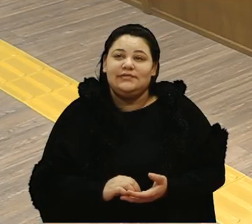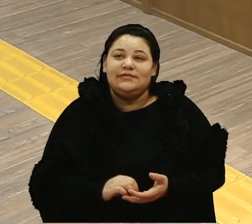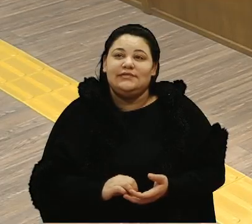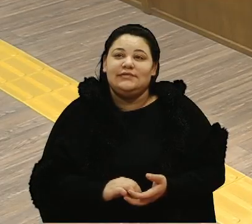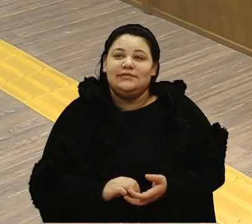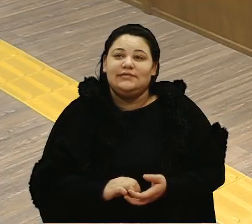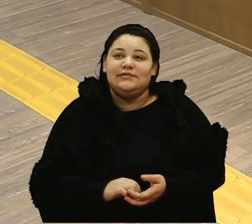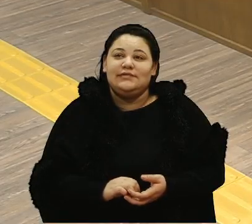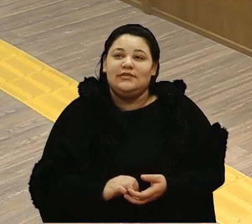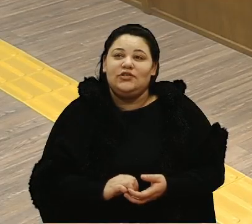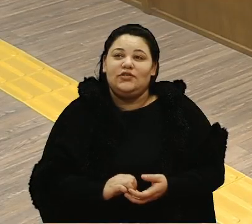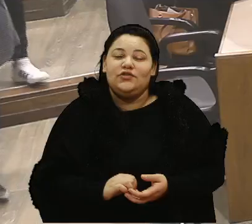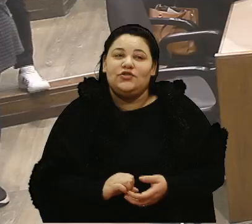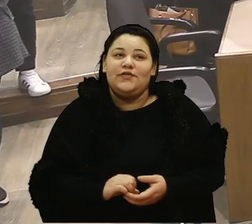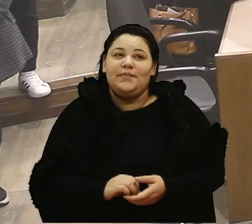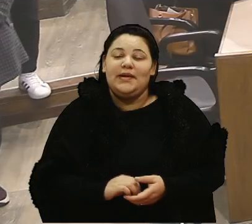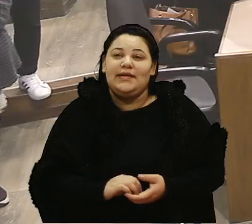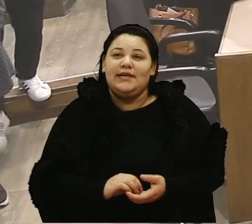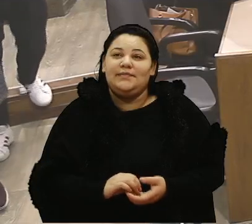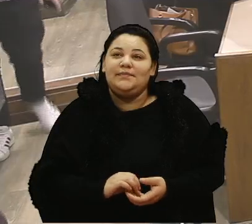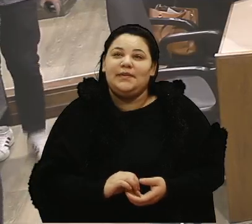Com a palavra, vereador Ramon Teles.